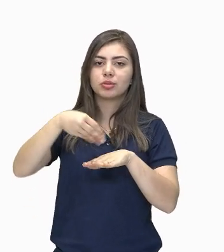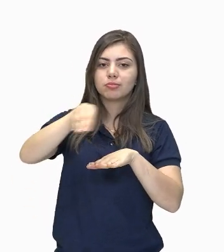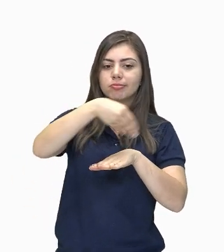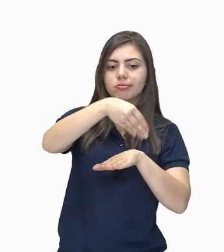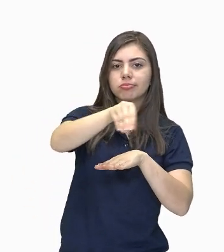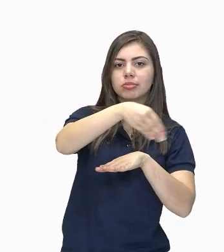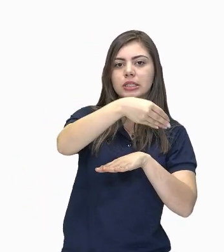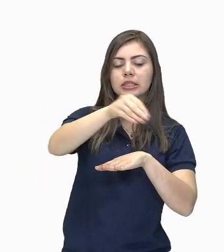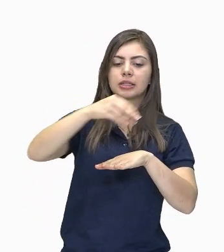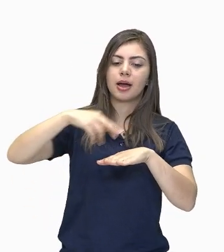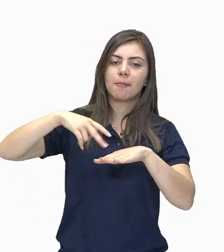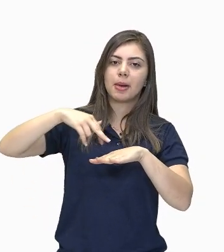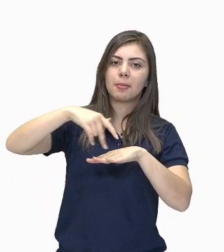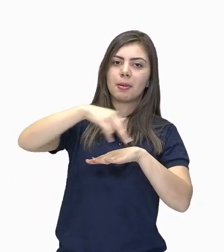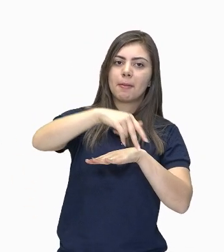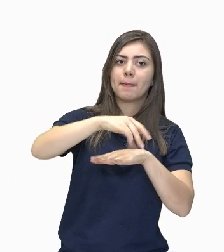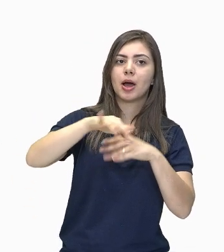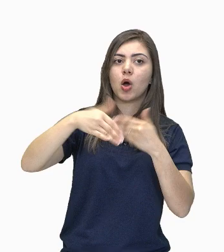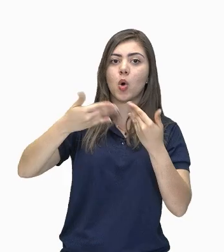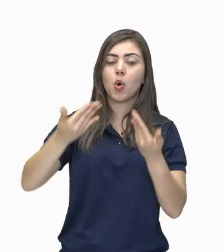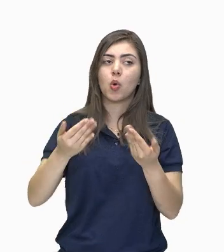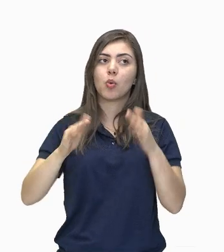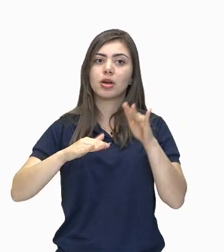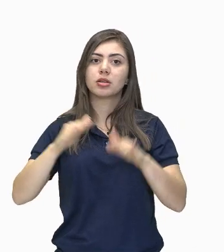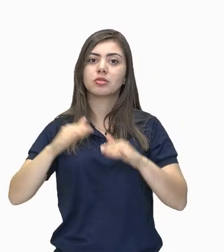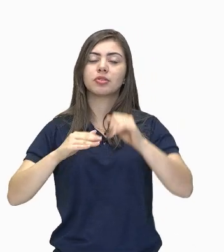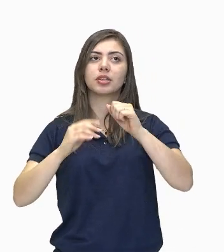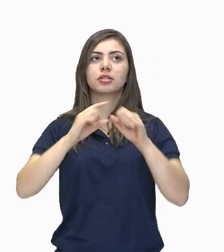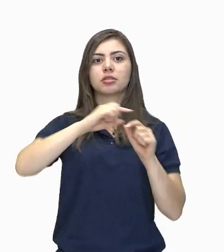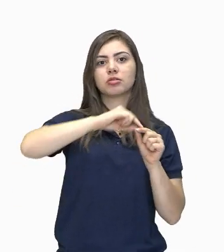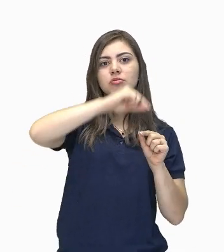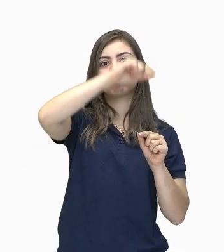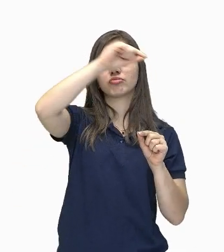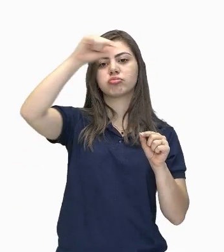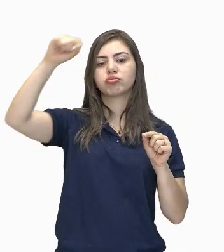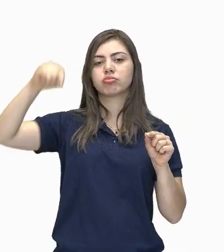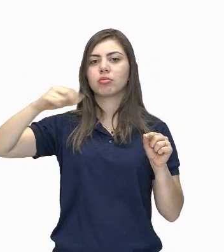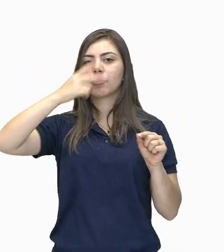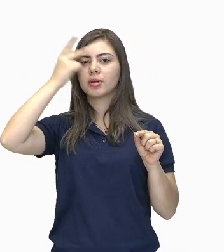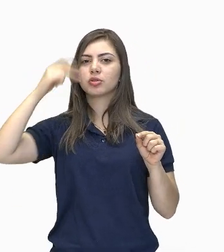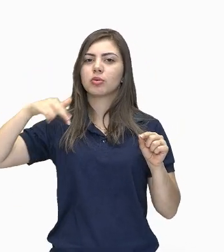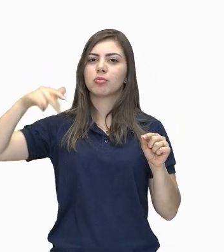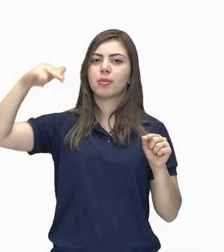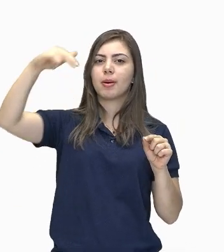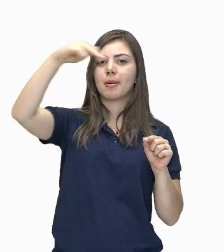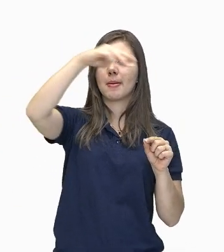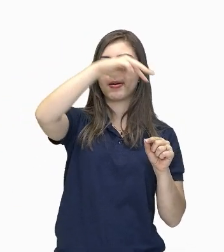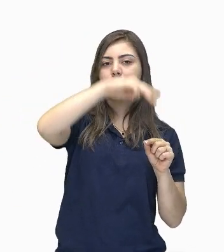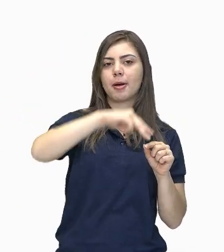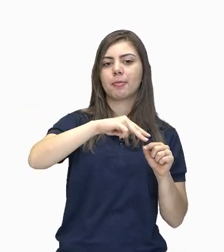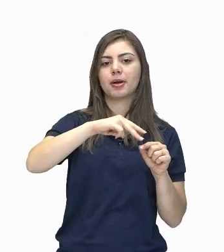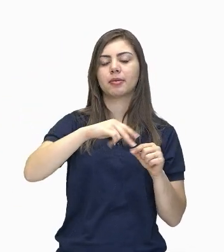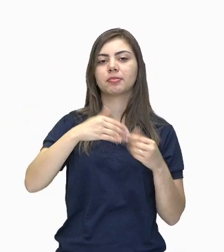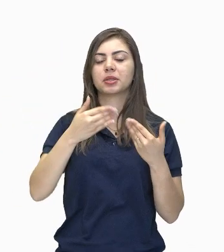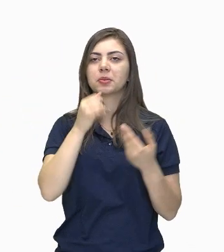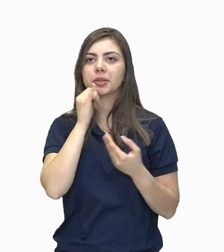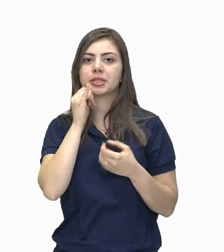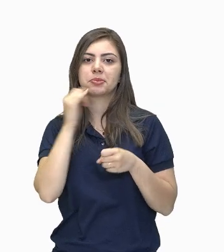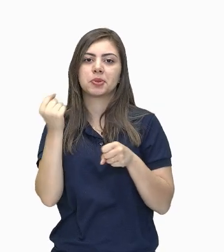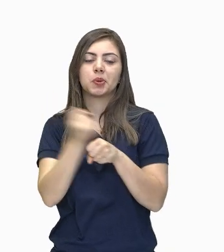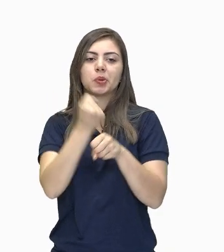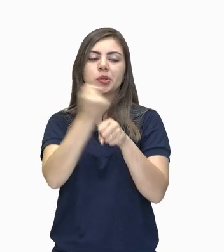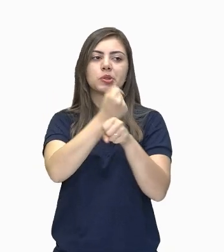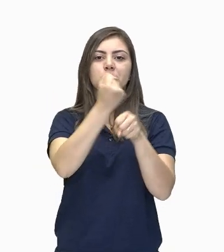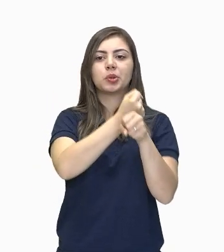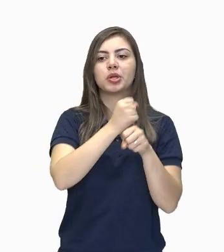passarela. Tudo isso é feito através de observação, tá? Então, uma passarela que vai ser construída, uma